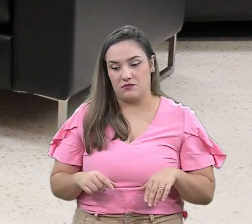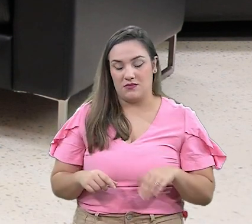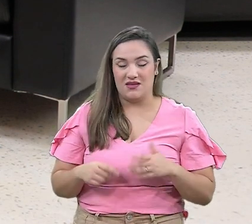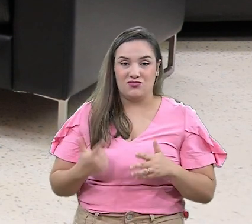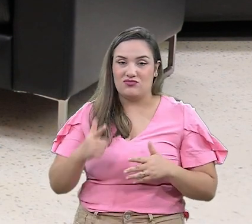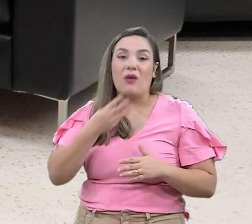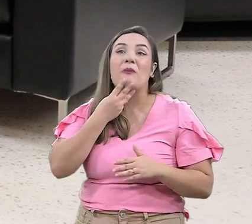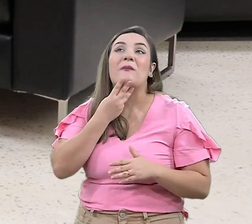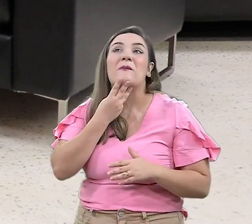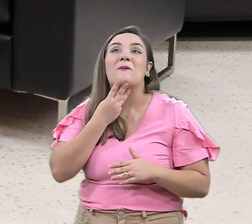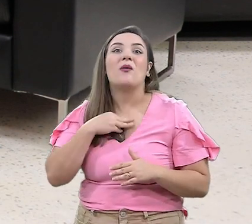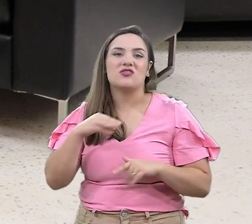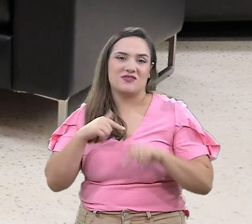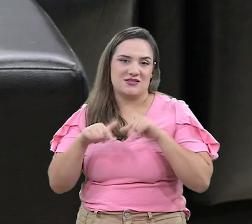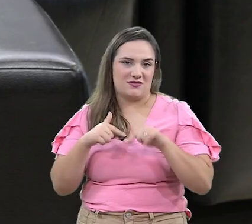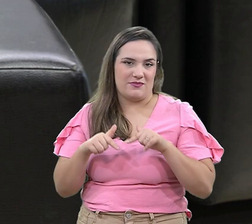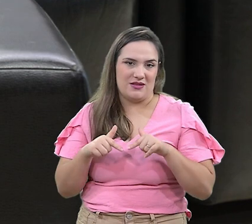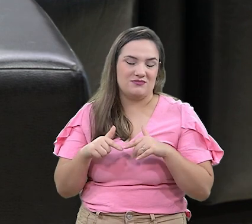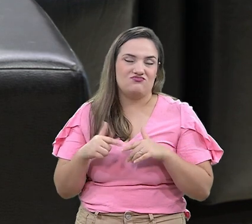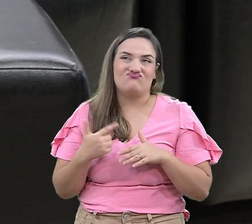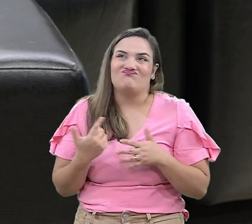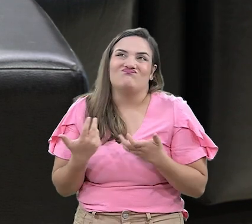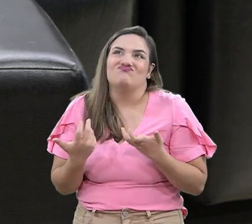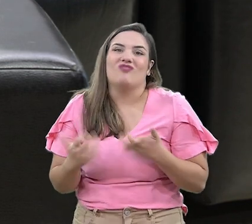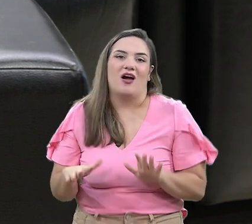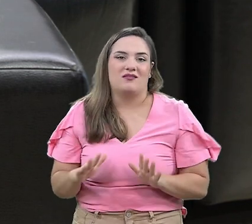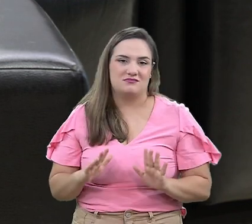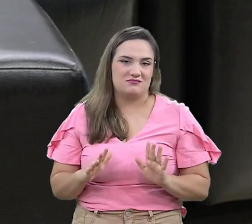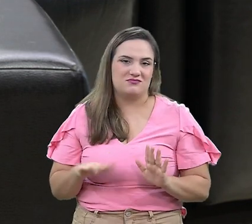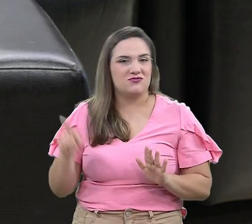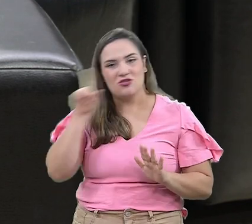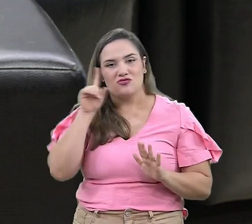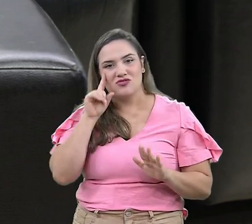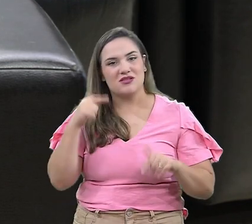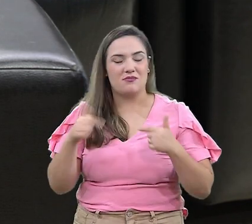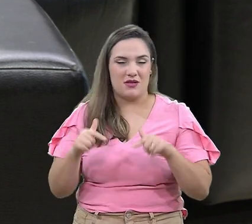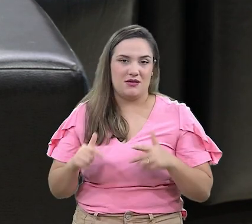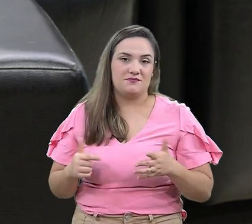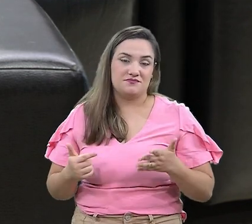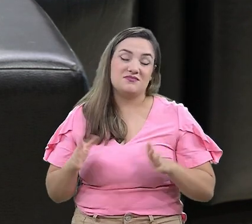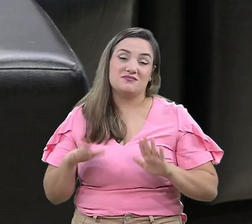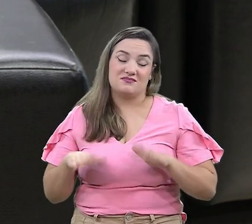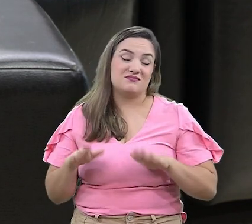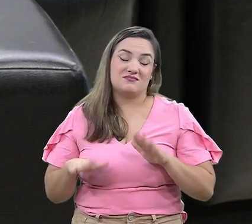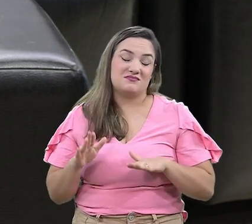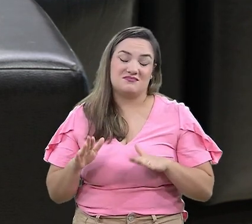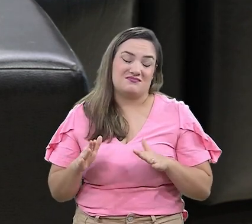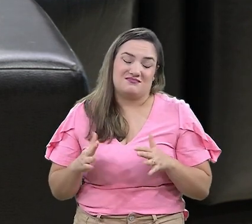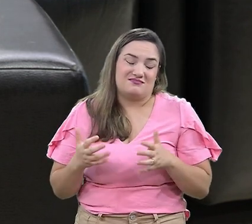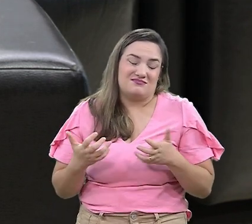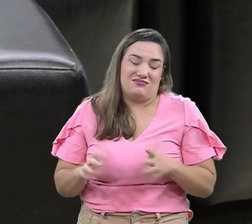se sentir desmotivada, né? Para as suas tarefas do dia a dia do trabalho. Muitas das vezes não querem nem